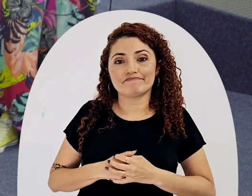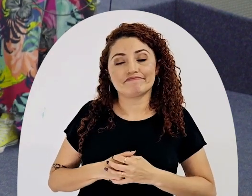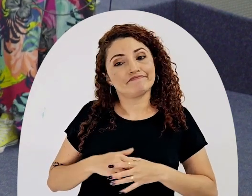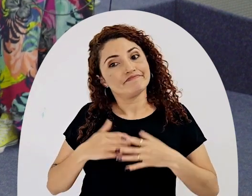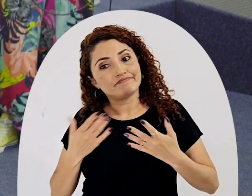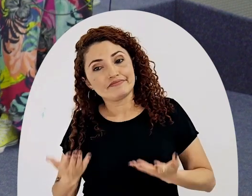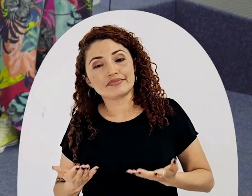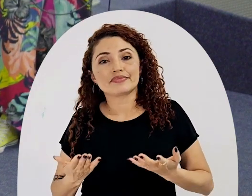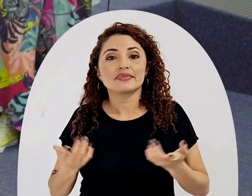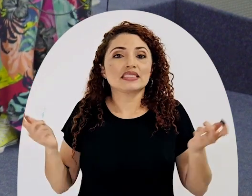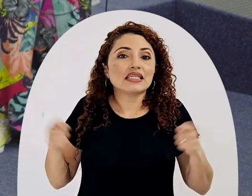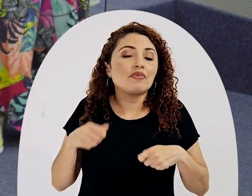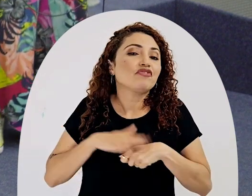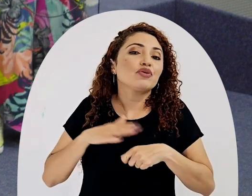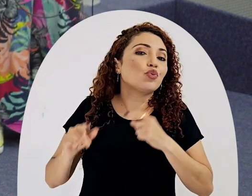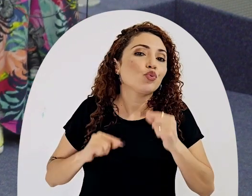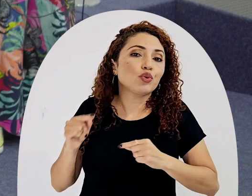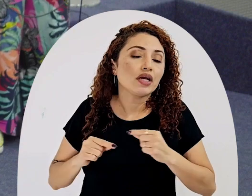fazer? Coisa simples, gente.